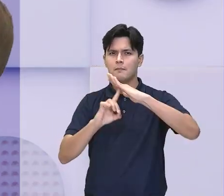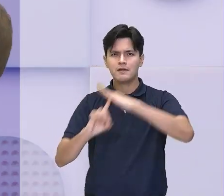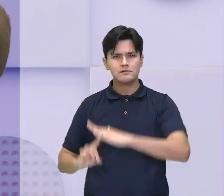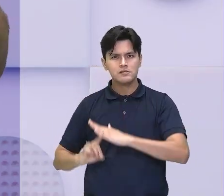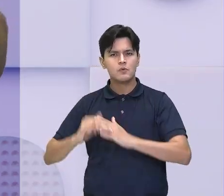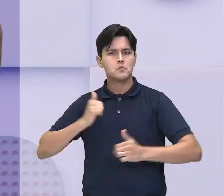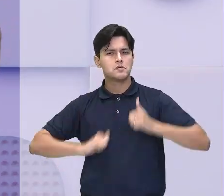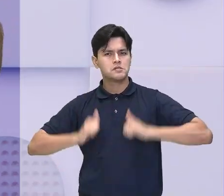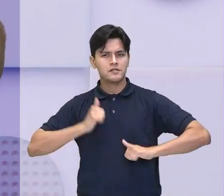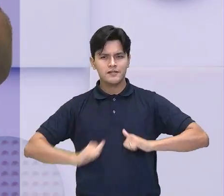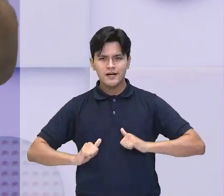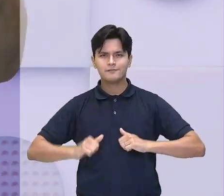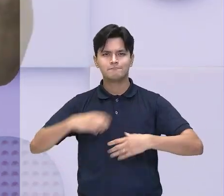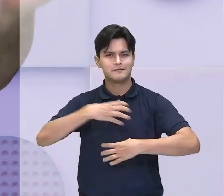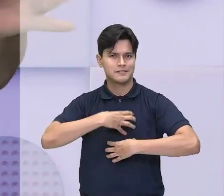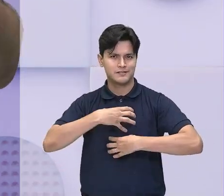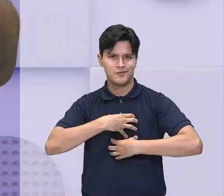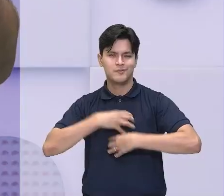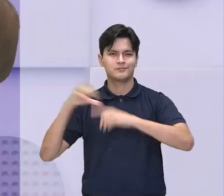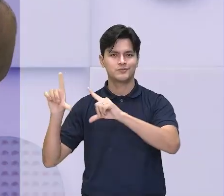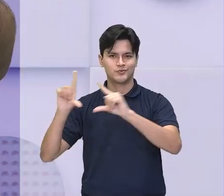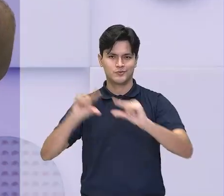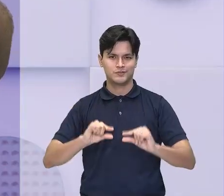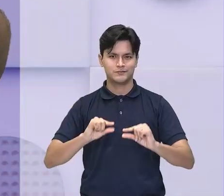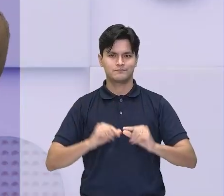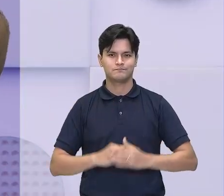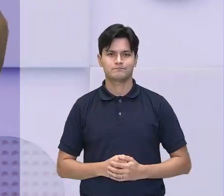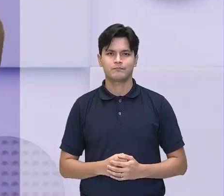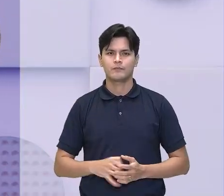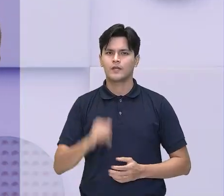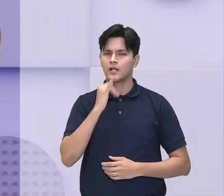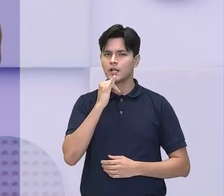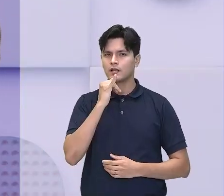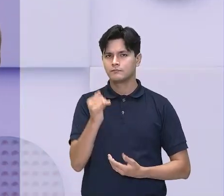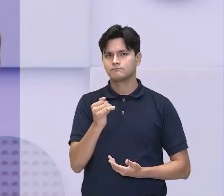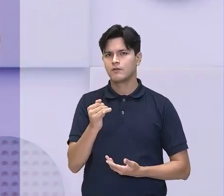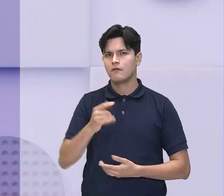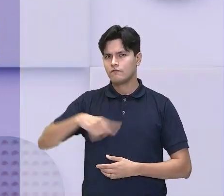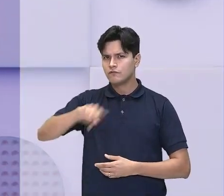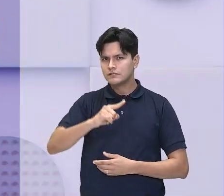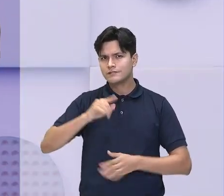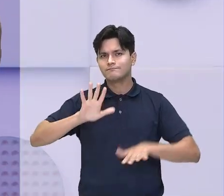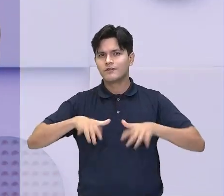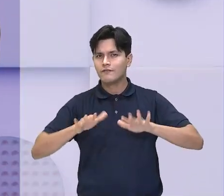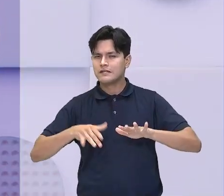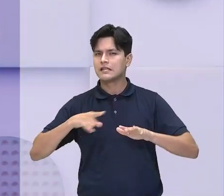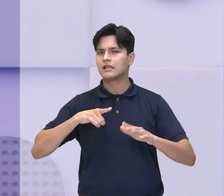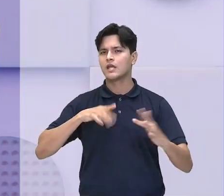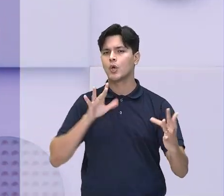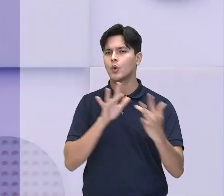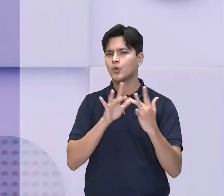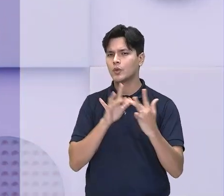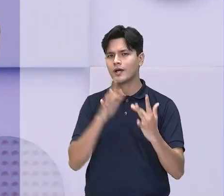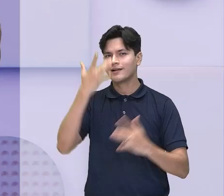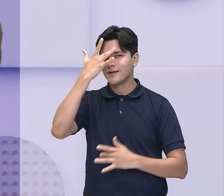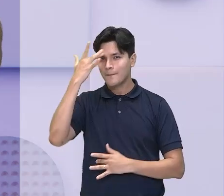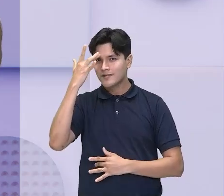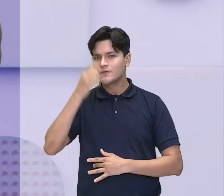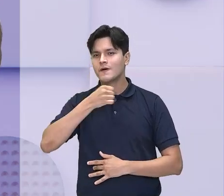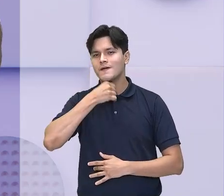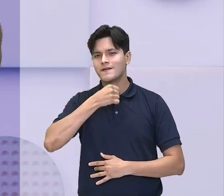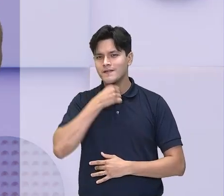algum idoso, com uma pessoa assim com mais idade. Em geral, as pessoas idosas nos